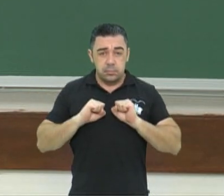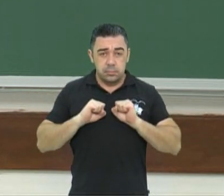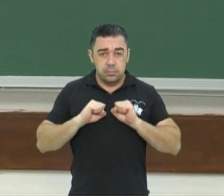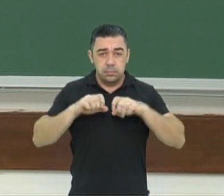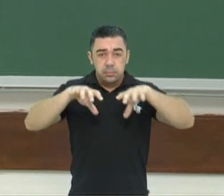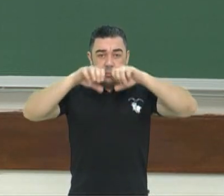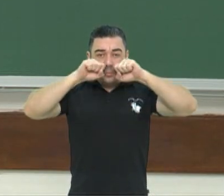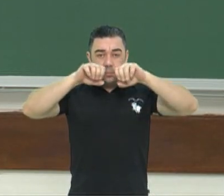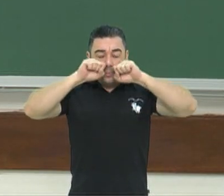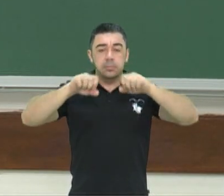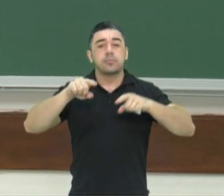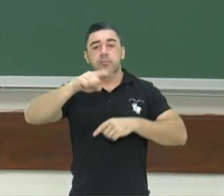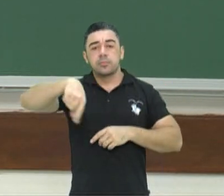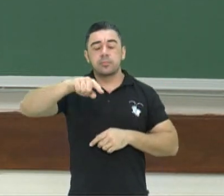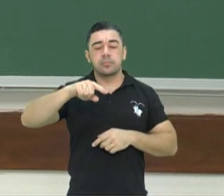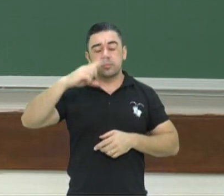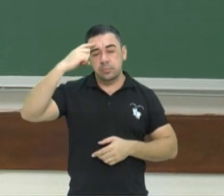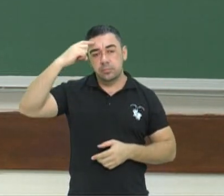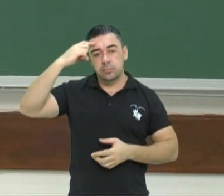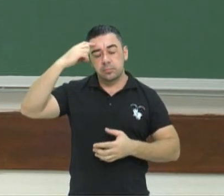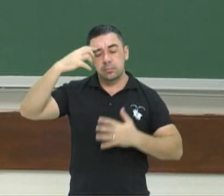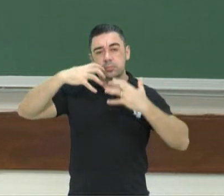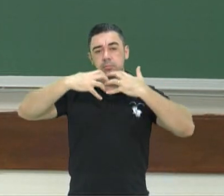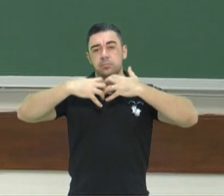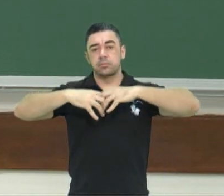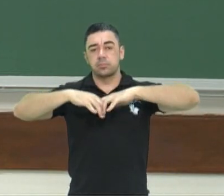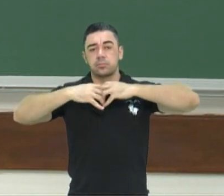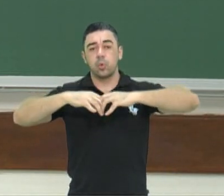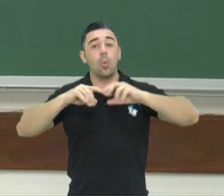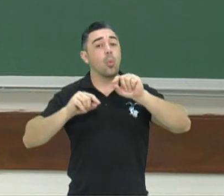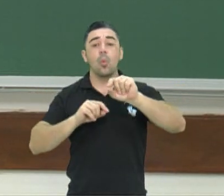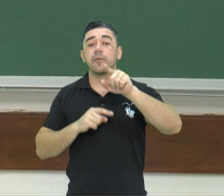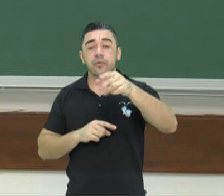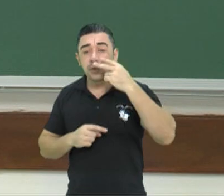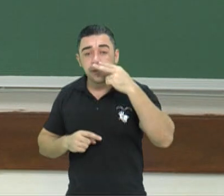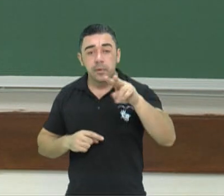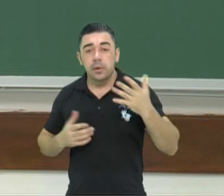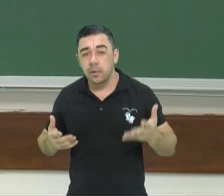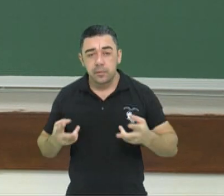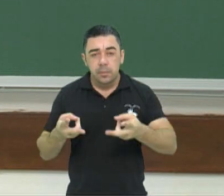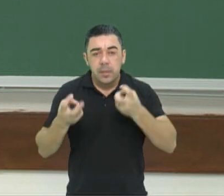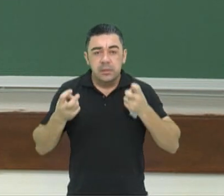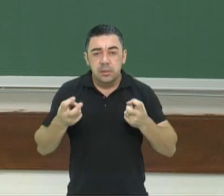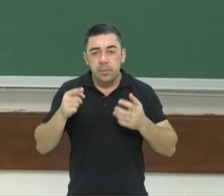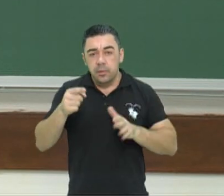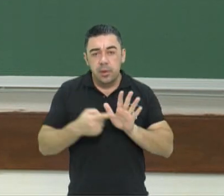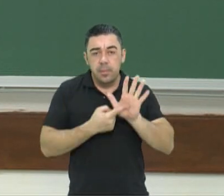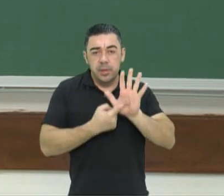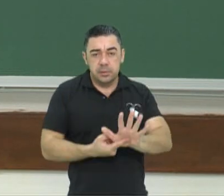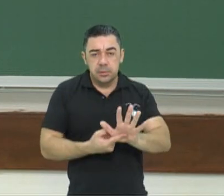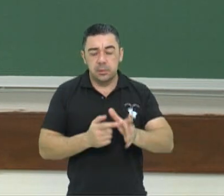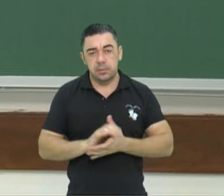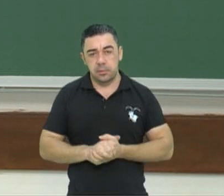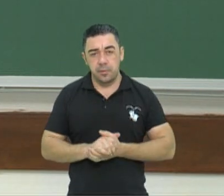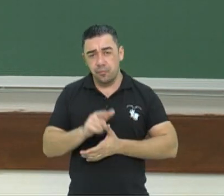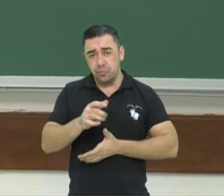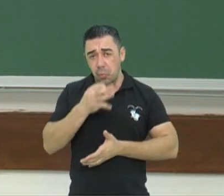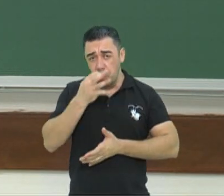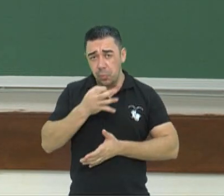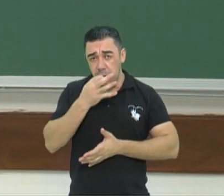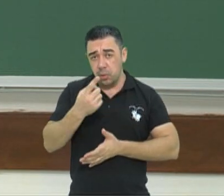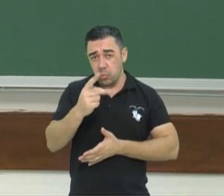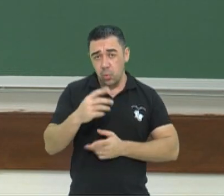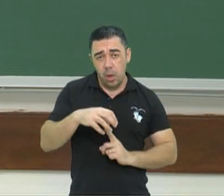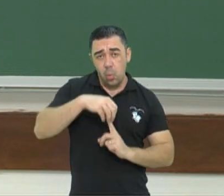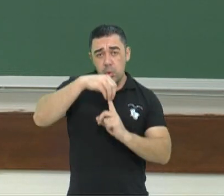começa a conceber aquilo que você quer, que você vê naquilo que está sendo apresentado para você. Você pode ter uma opinião única. E